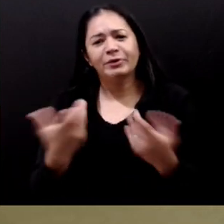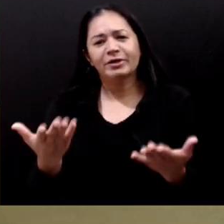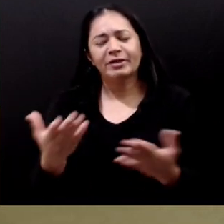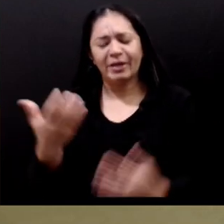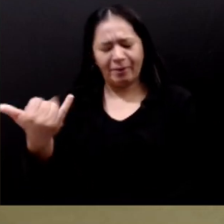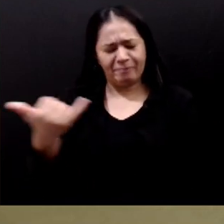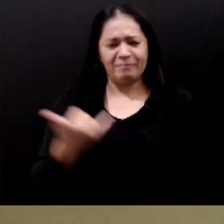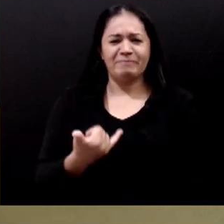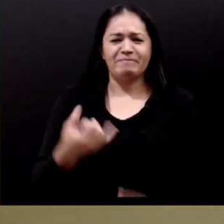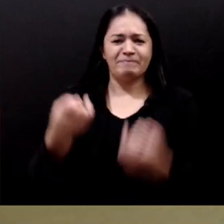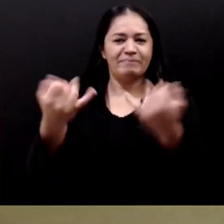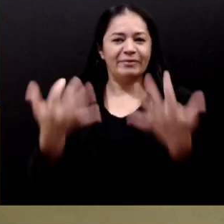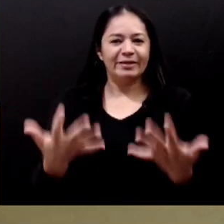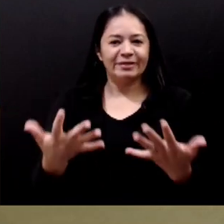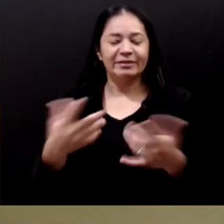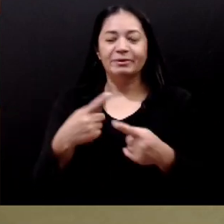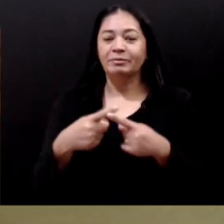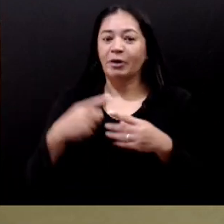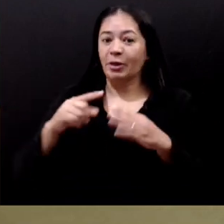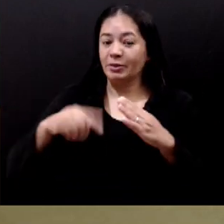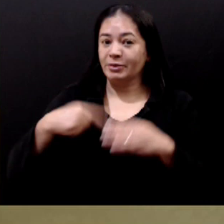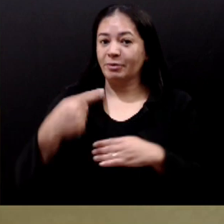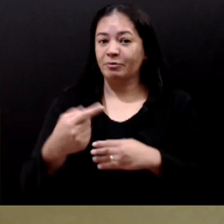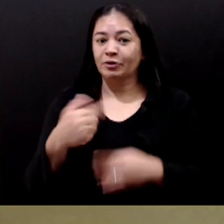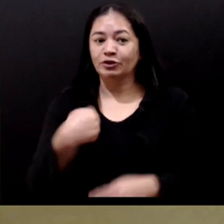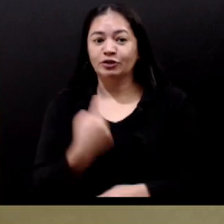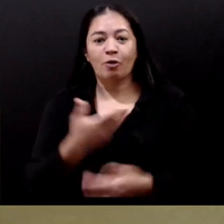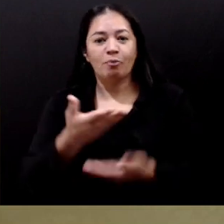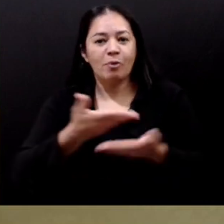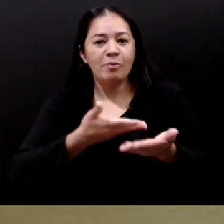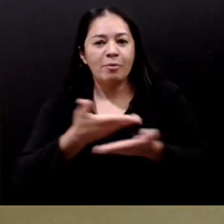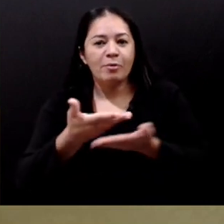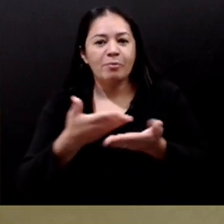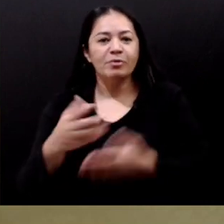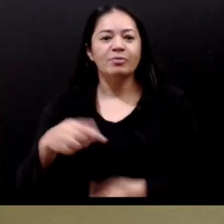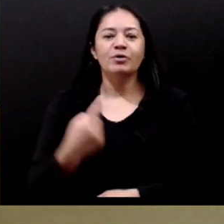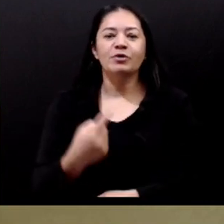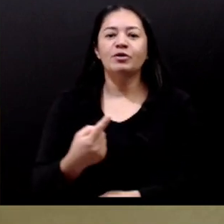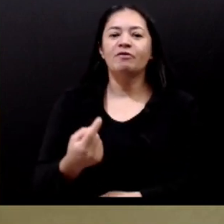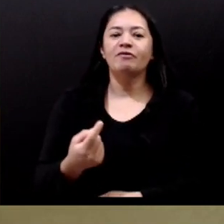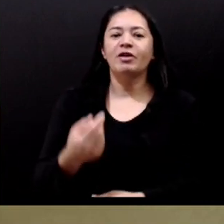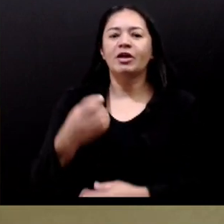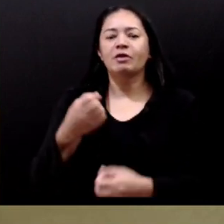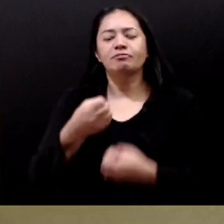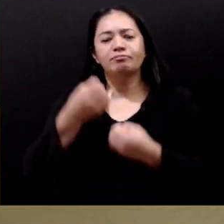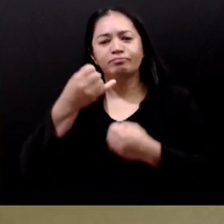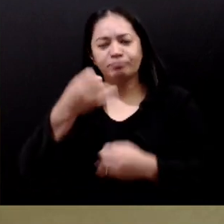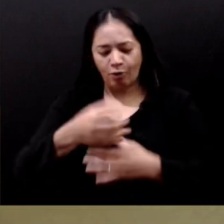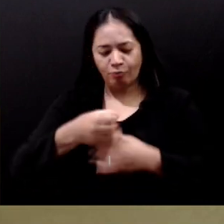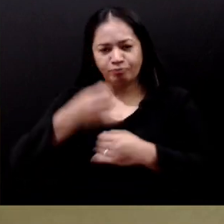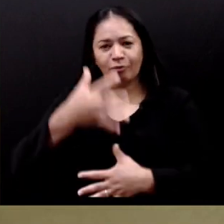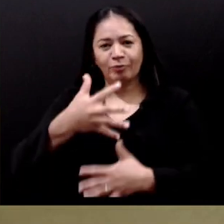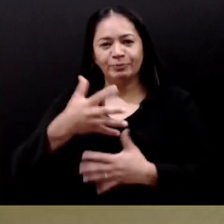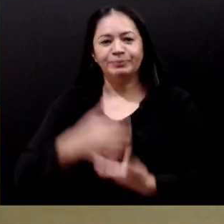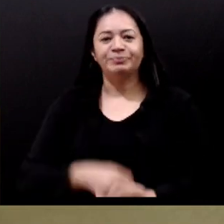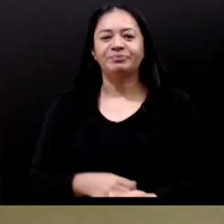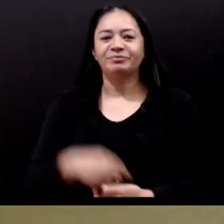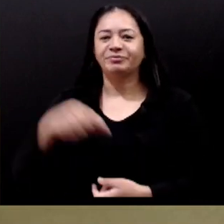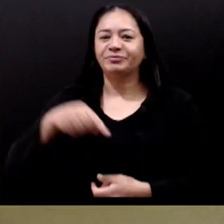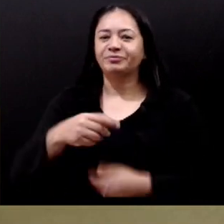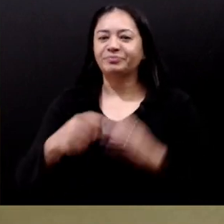daqui a pouquinho a gente vai interagir com você e nós vamos ler aí o seu comentário no ar, aqui no nosso